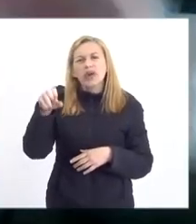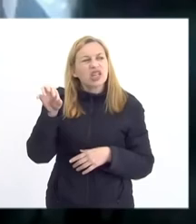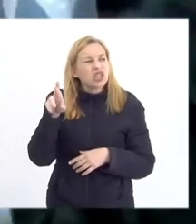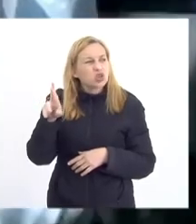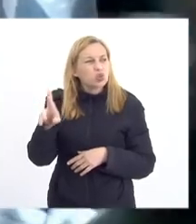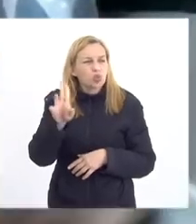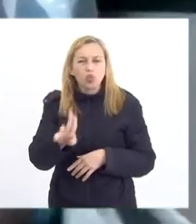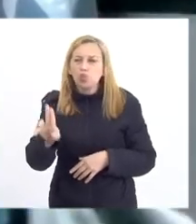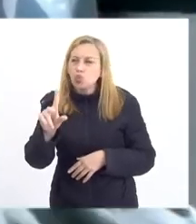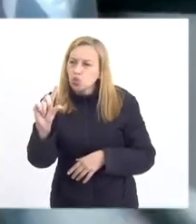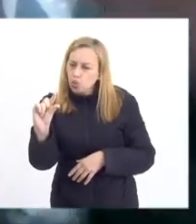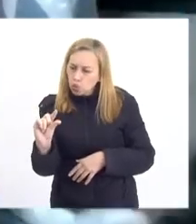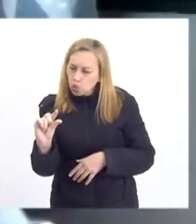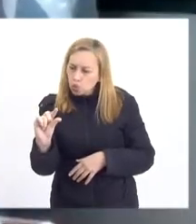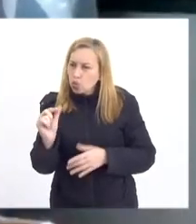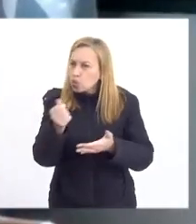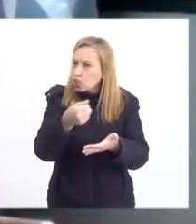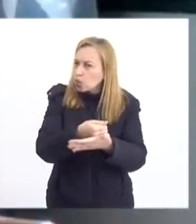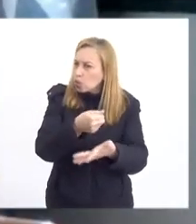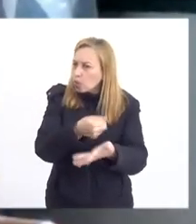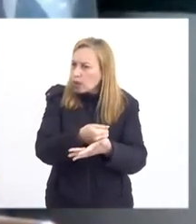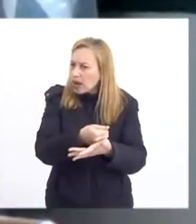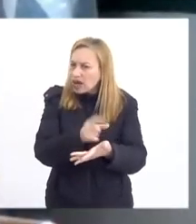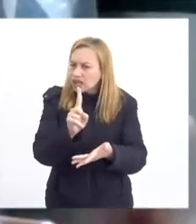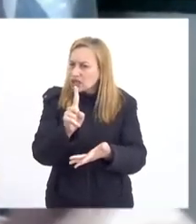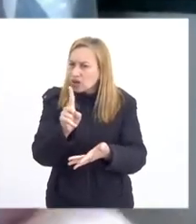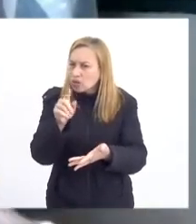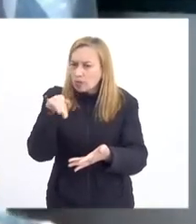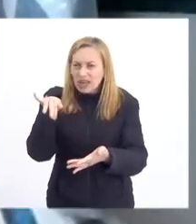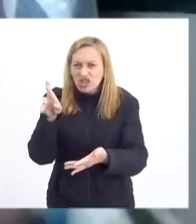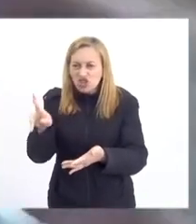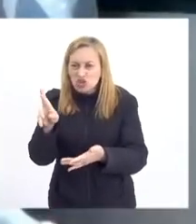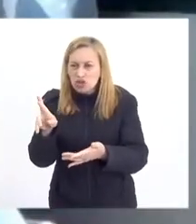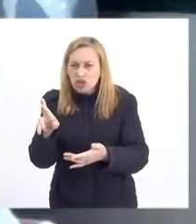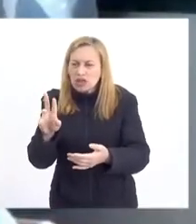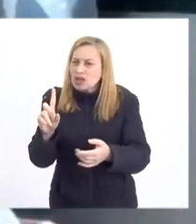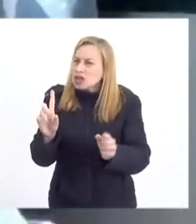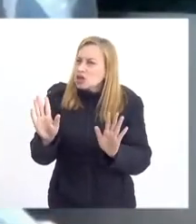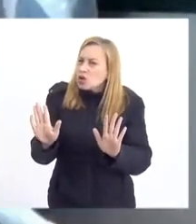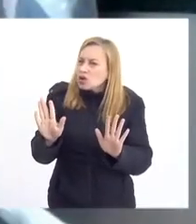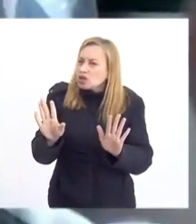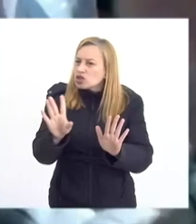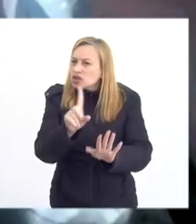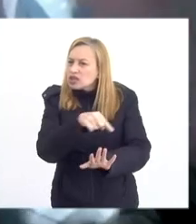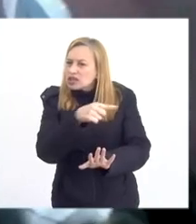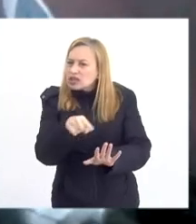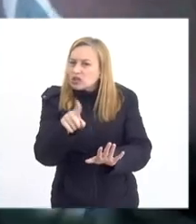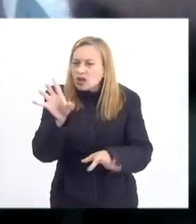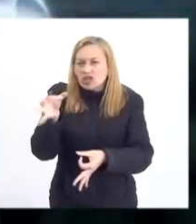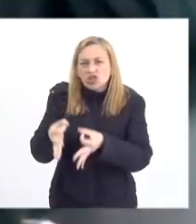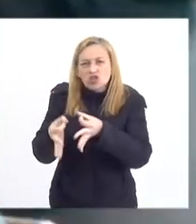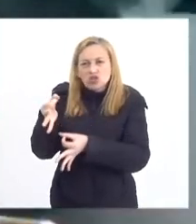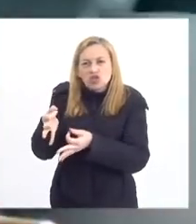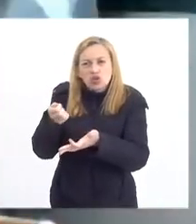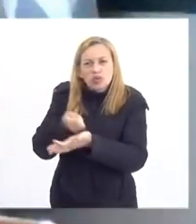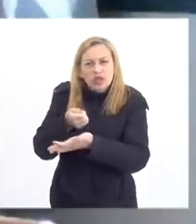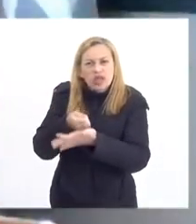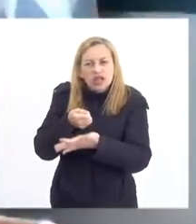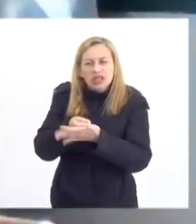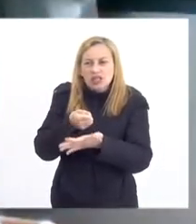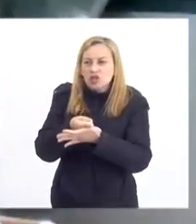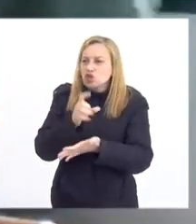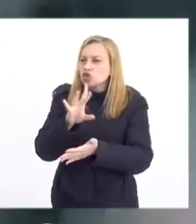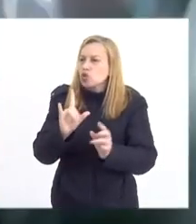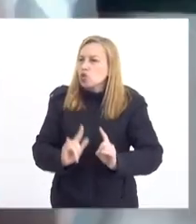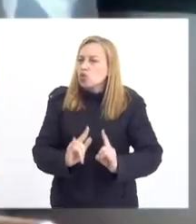o consumo mínimo, quer dizer, cobrar sem medir, ou derrubou na justiça essa obrigação de ser só para o